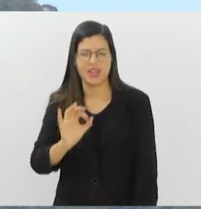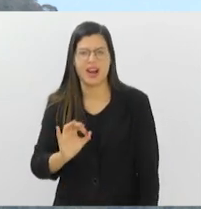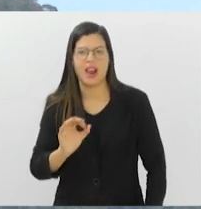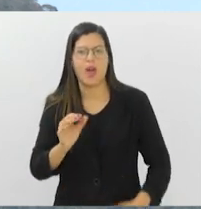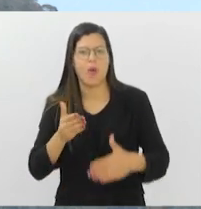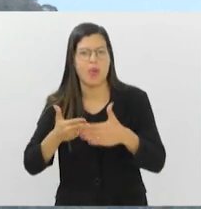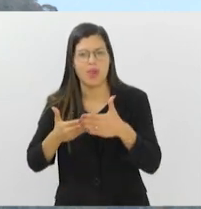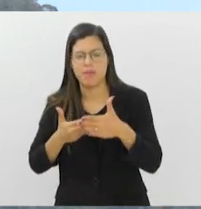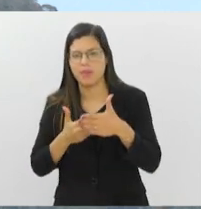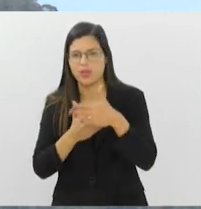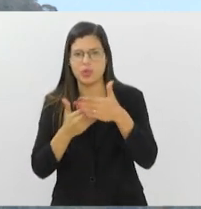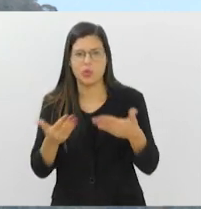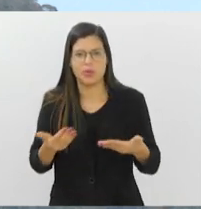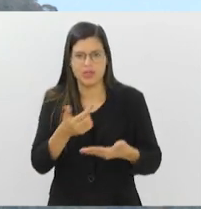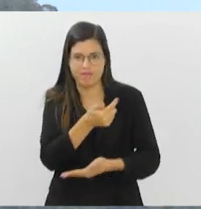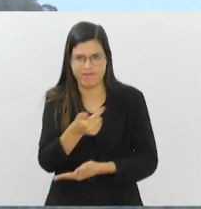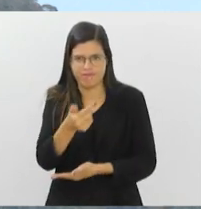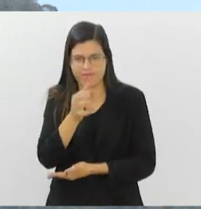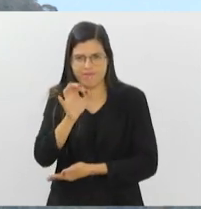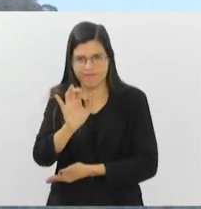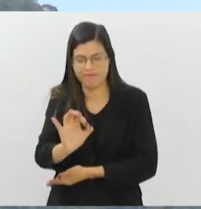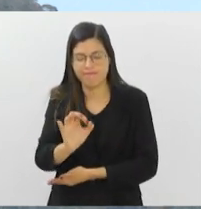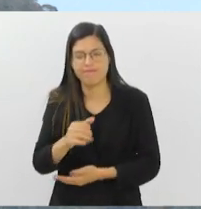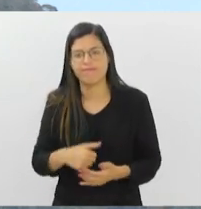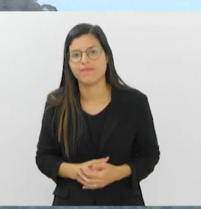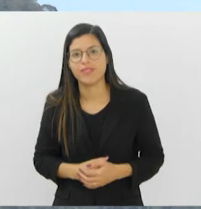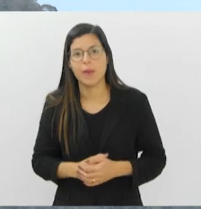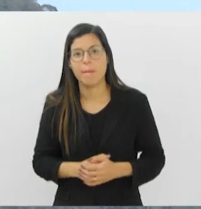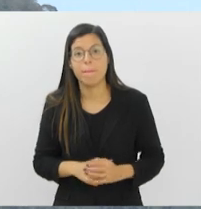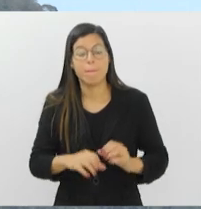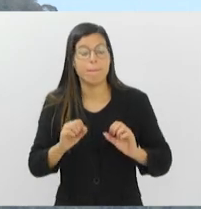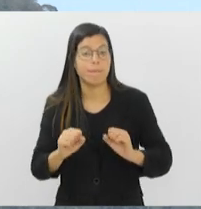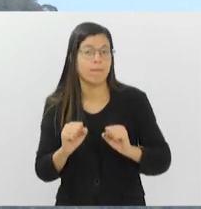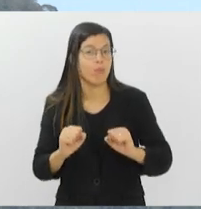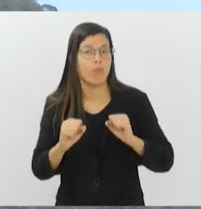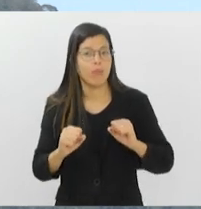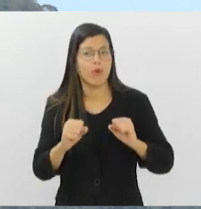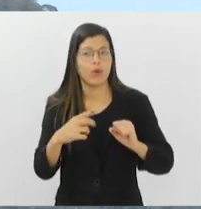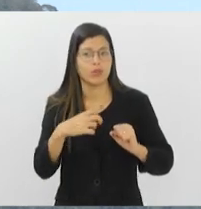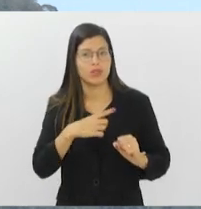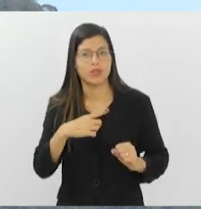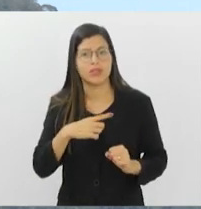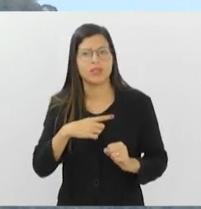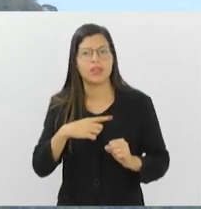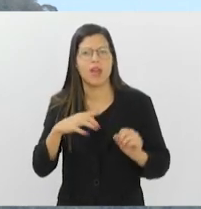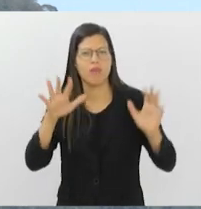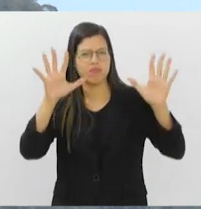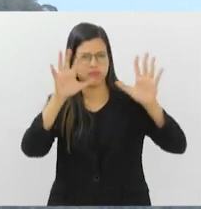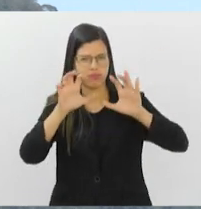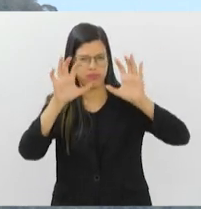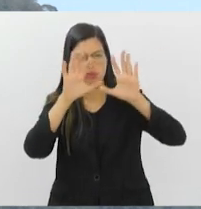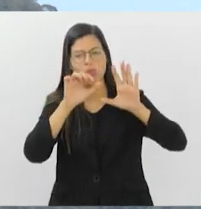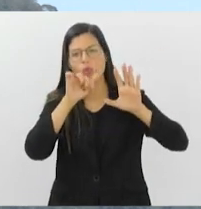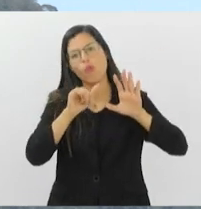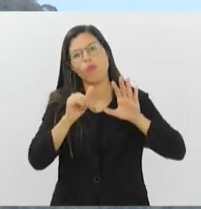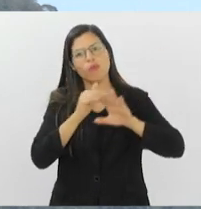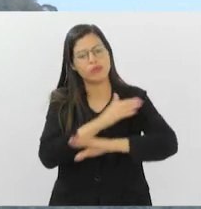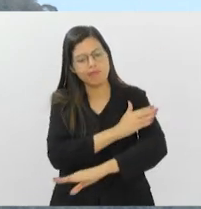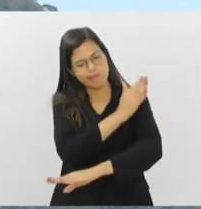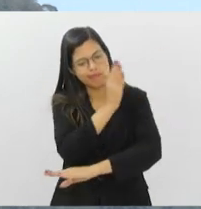máxima prevista para hoje é de 22º e ainda pode ter aí uma um aparecimento de nuvens aí ao longo do dia